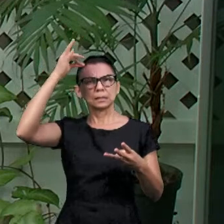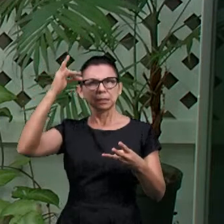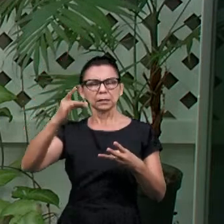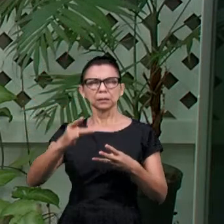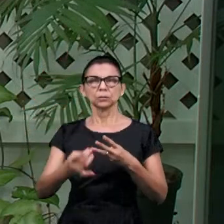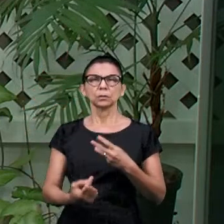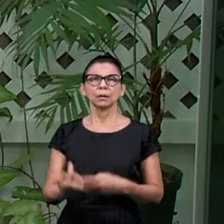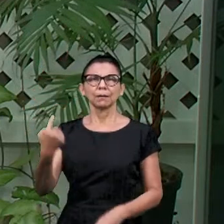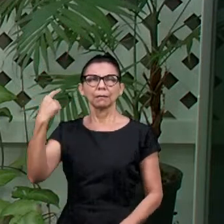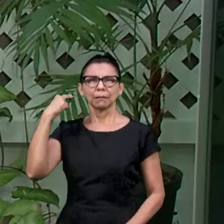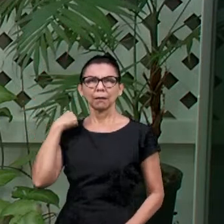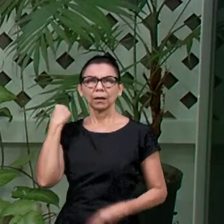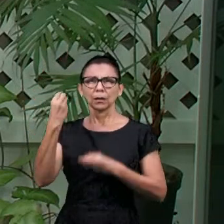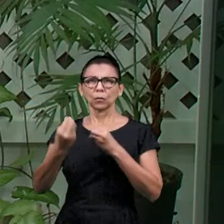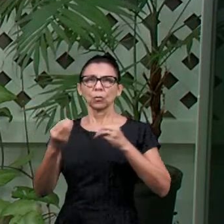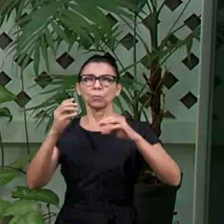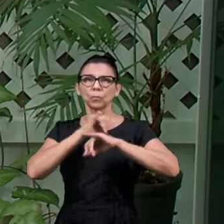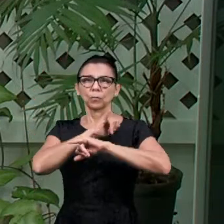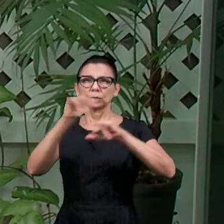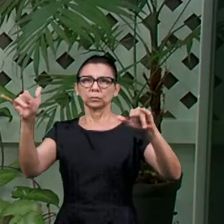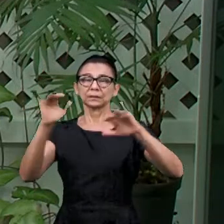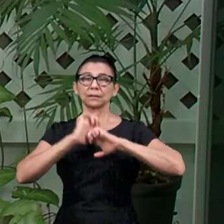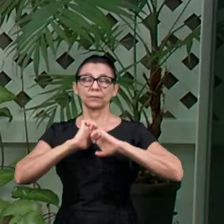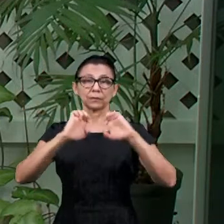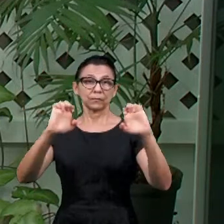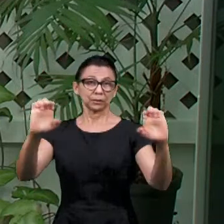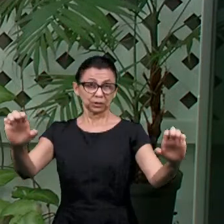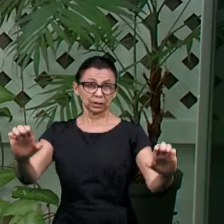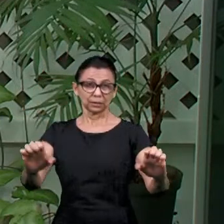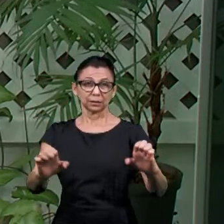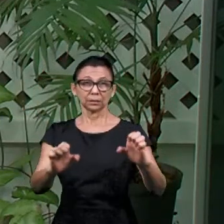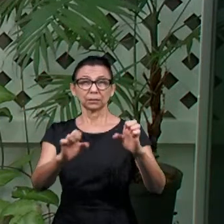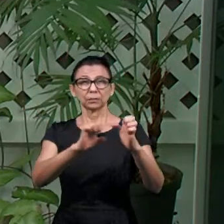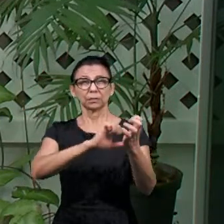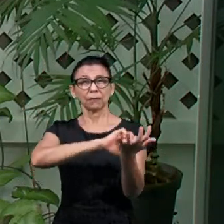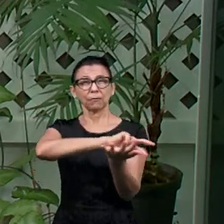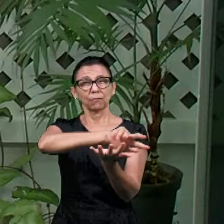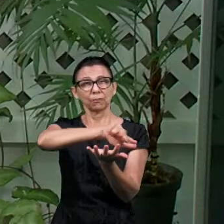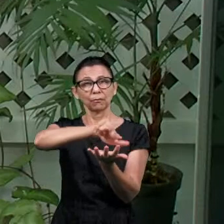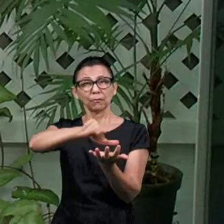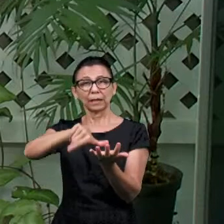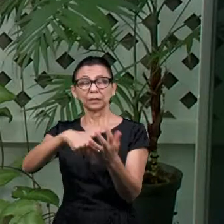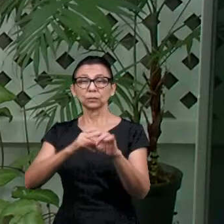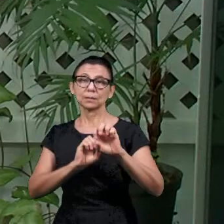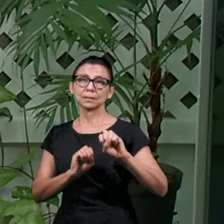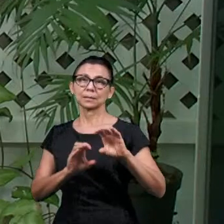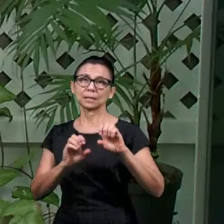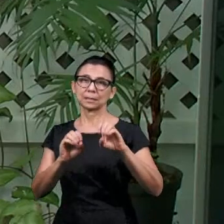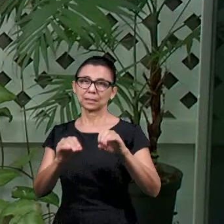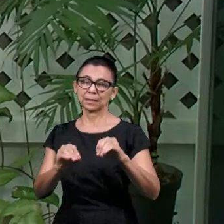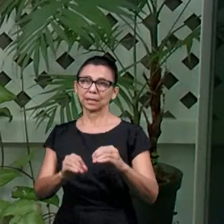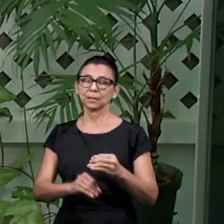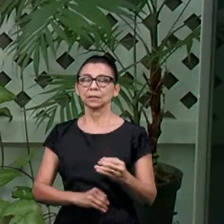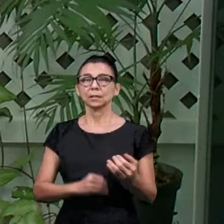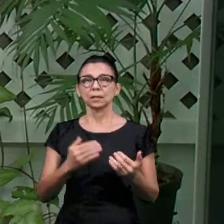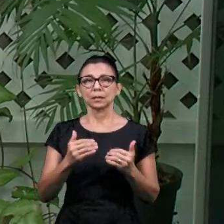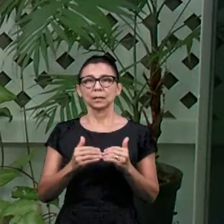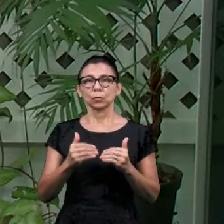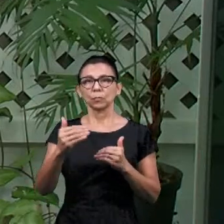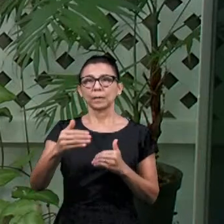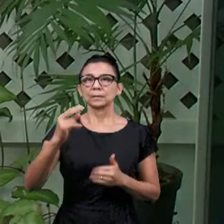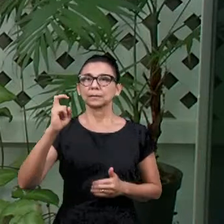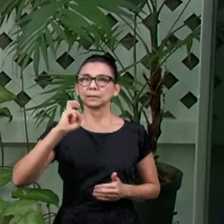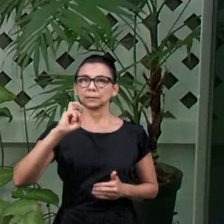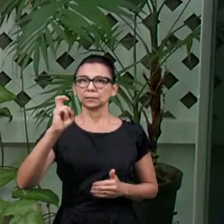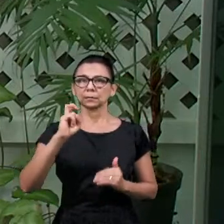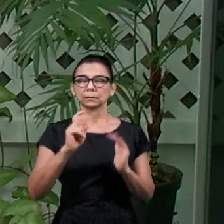anunciado. Então, nós temos, meus irmãos, uma série de ensinos extraordinários. A partir da 5ª parábola, agora nós vamos ver